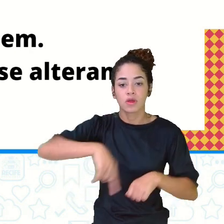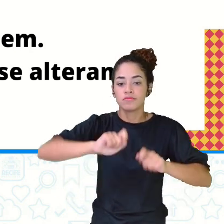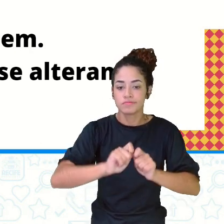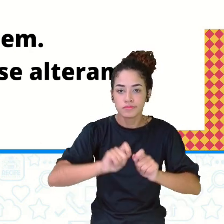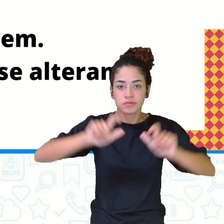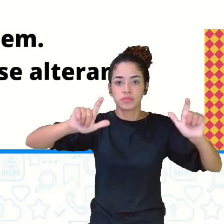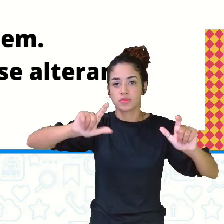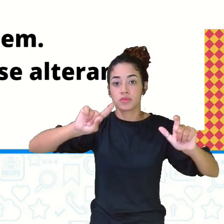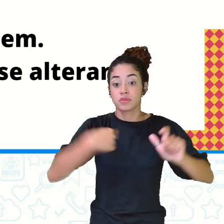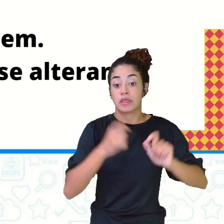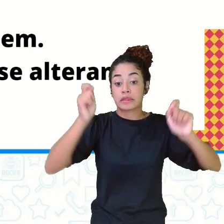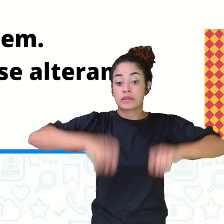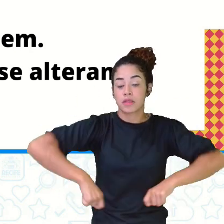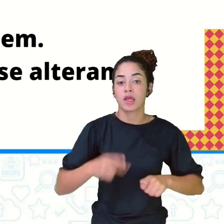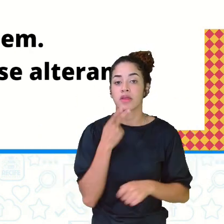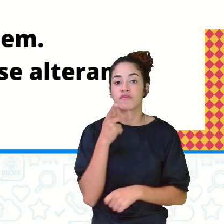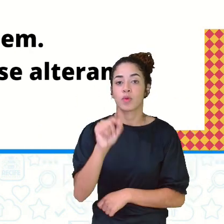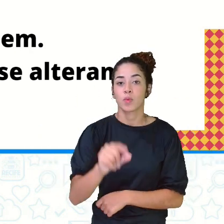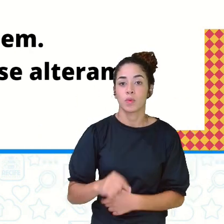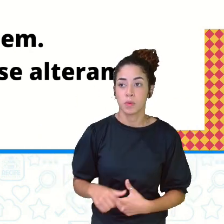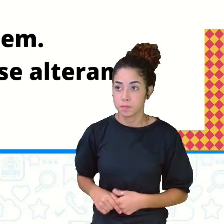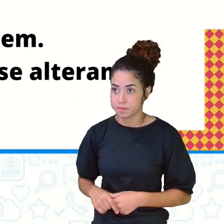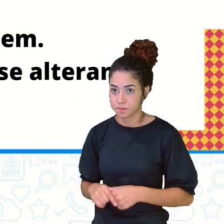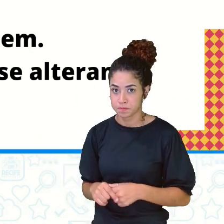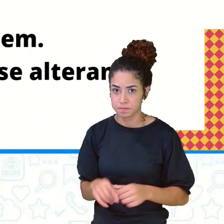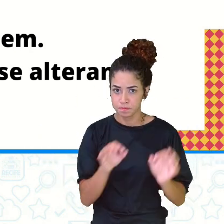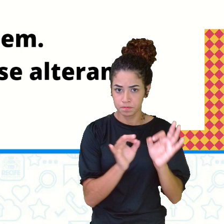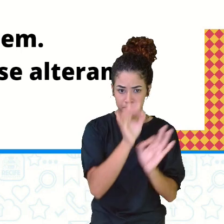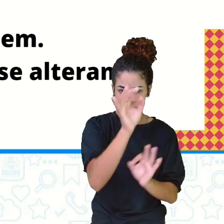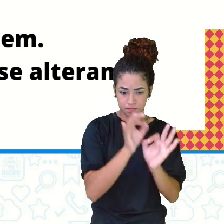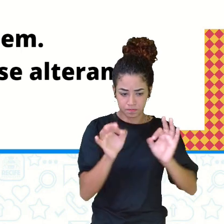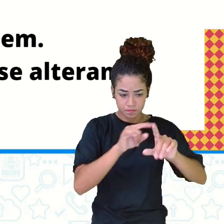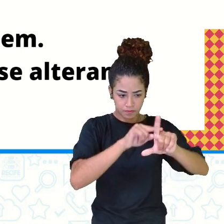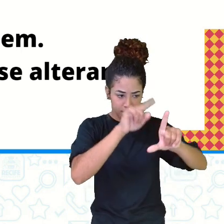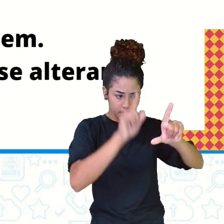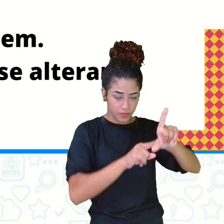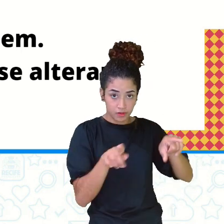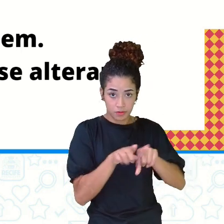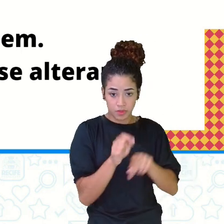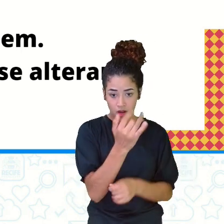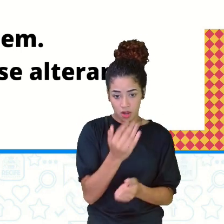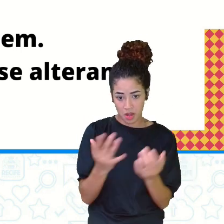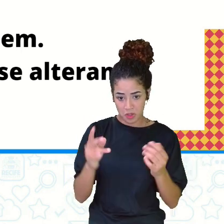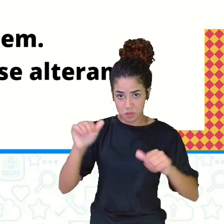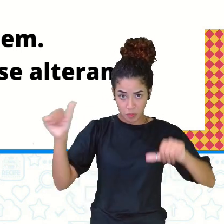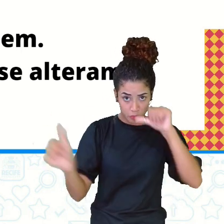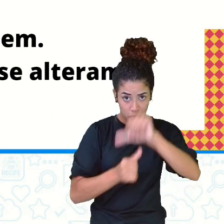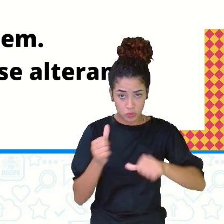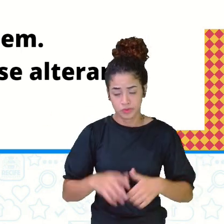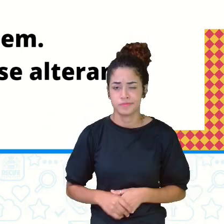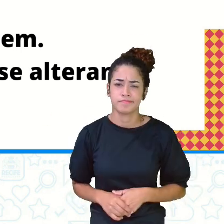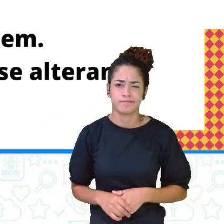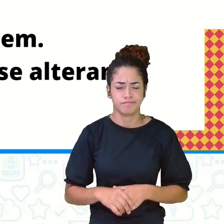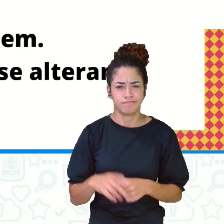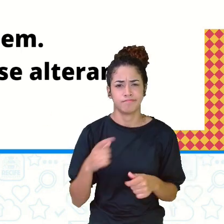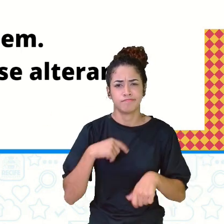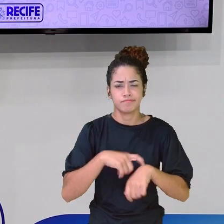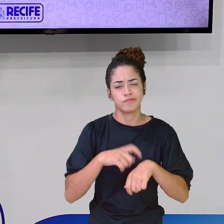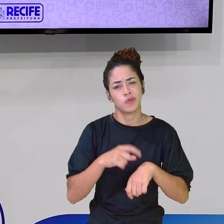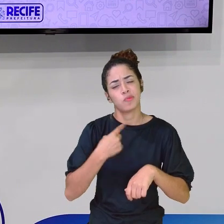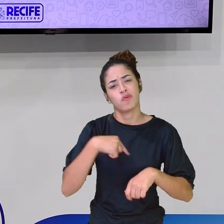podemos afirmar que as medidas de seus ângulos e de seus lados se alteram. Quando eu vou